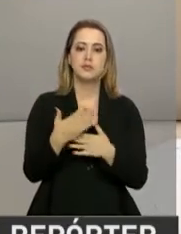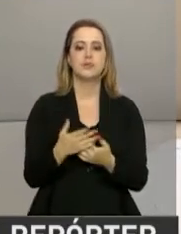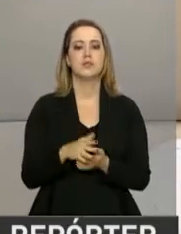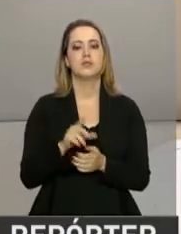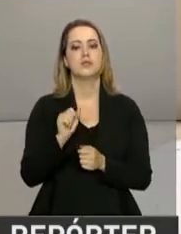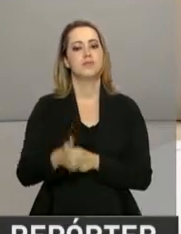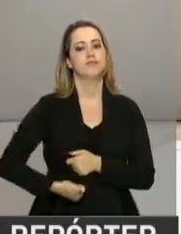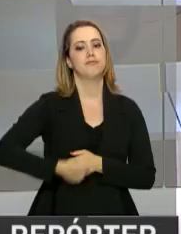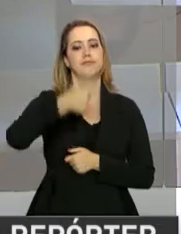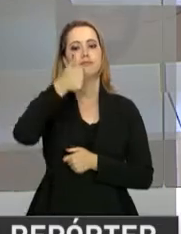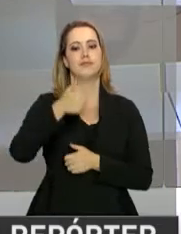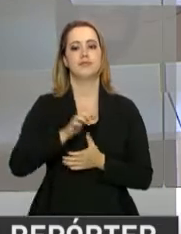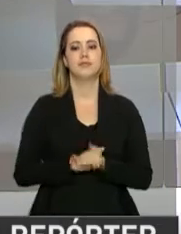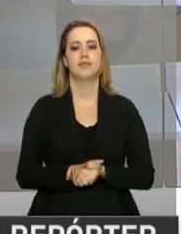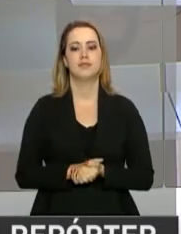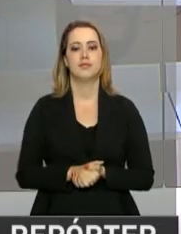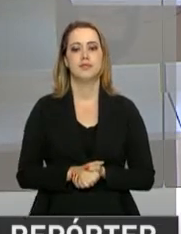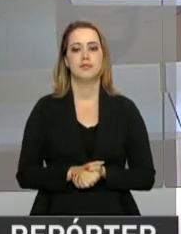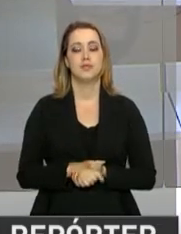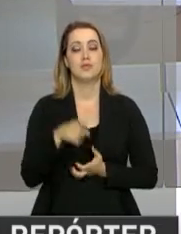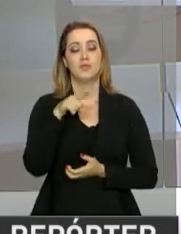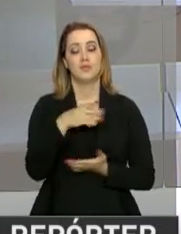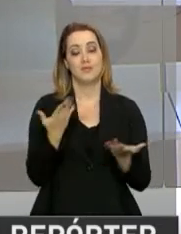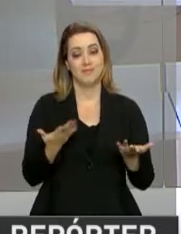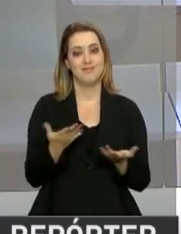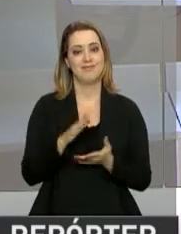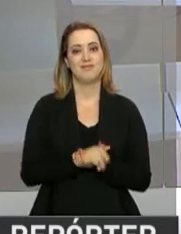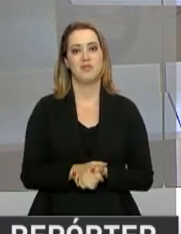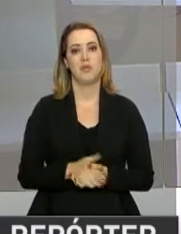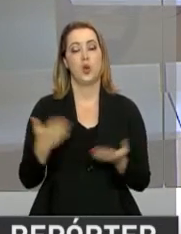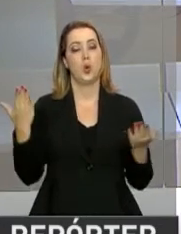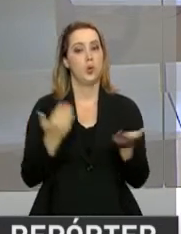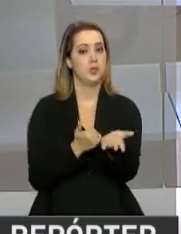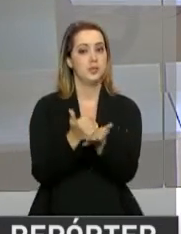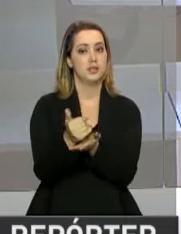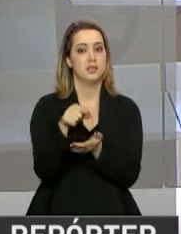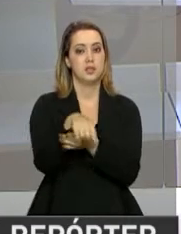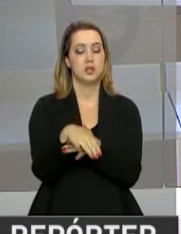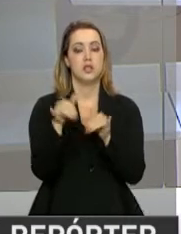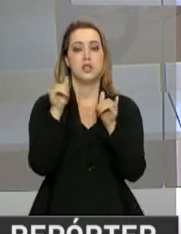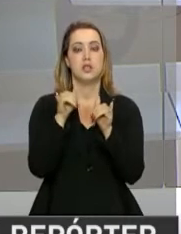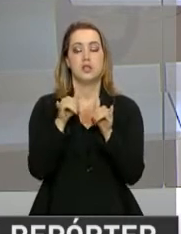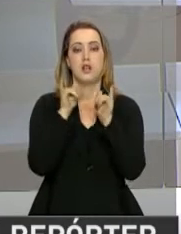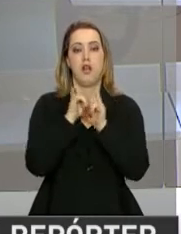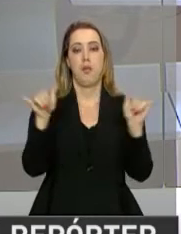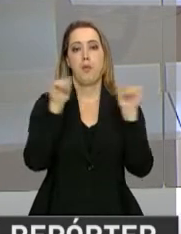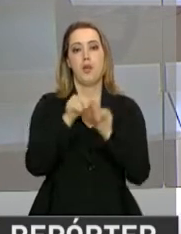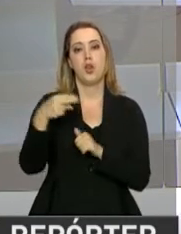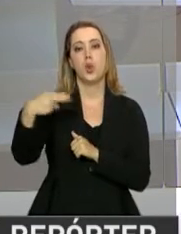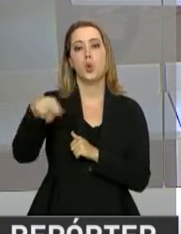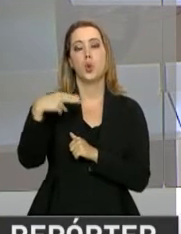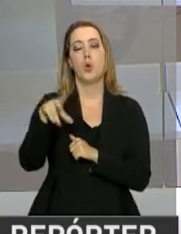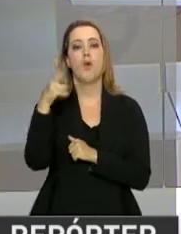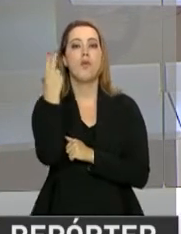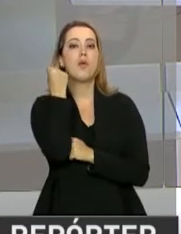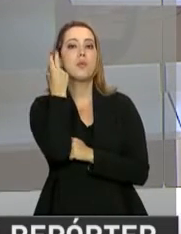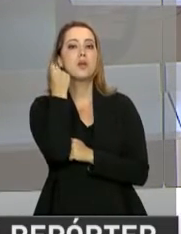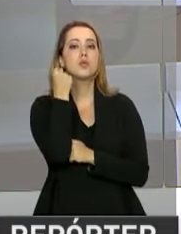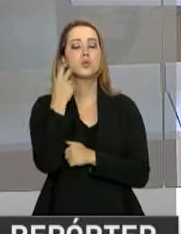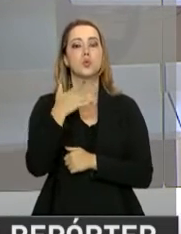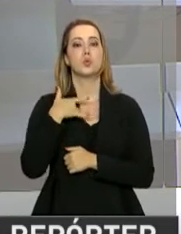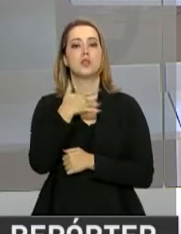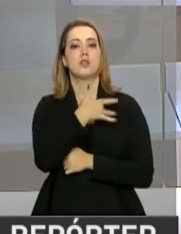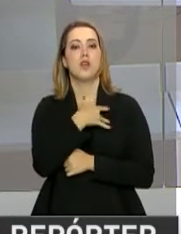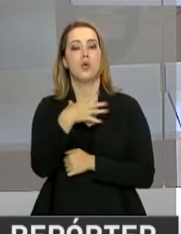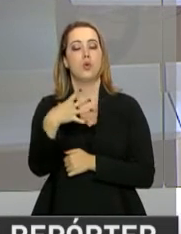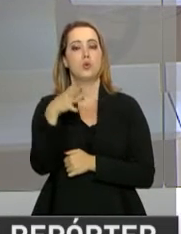É melhorar. É isso aí. E começou nesta semana a campanha Novembro Azul, que chama atenção para a saúde do homem,